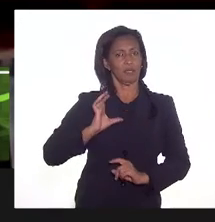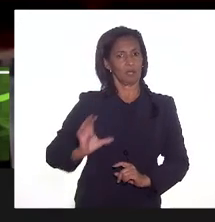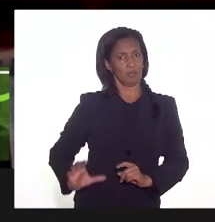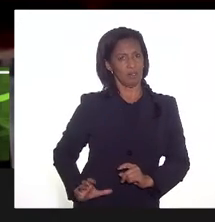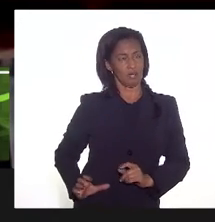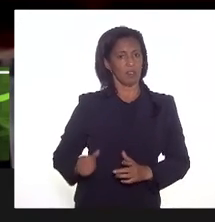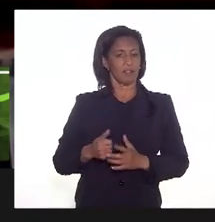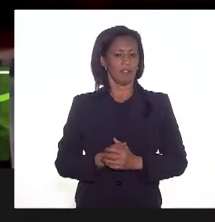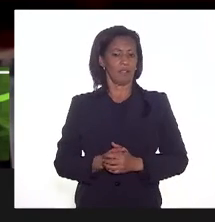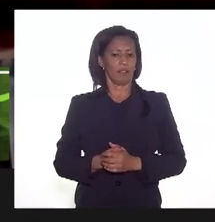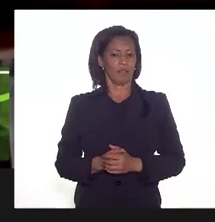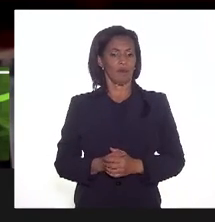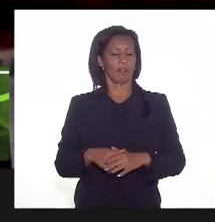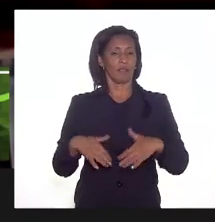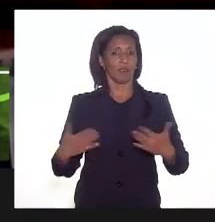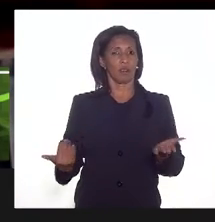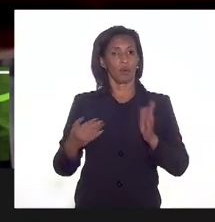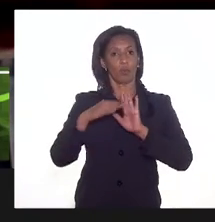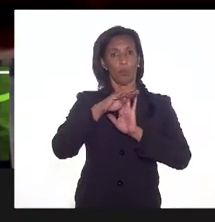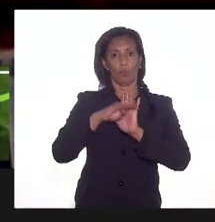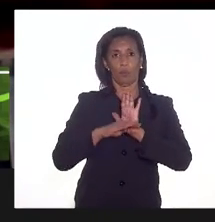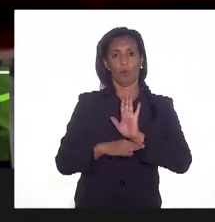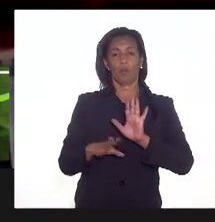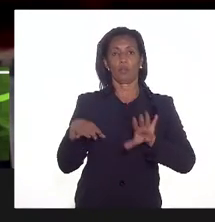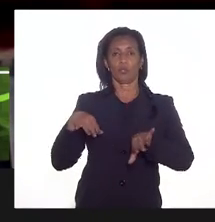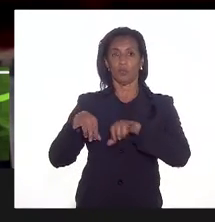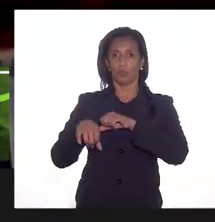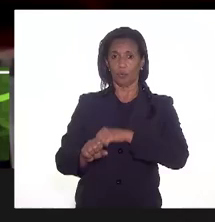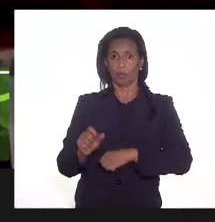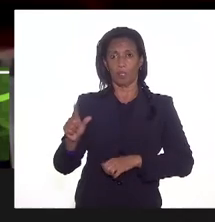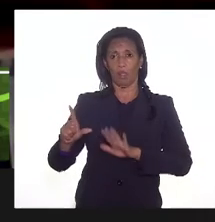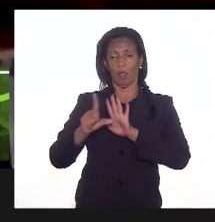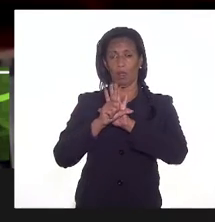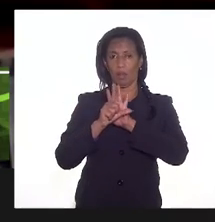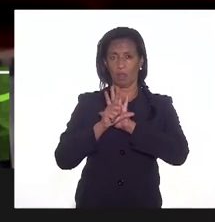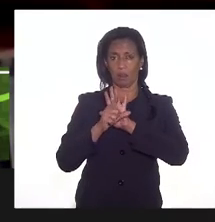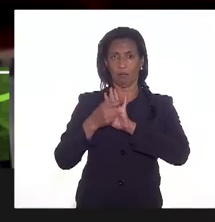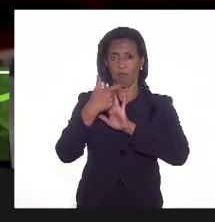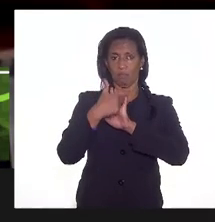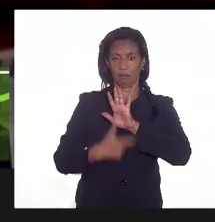cultura que o programa de formação que está lá na lei do sistema